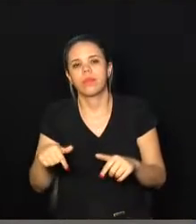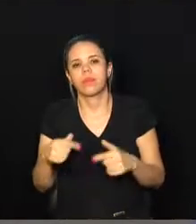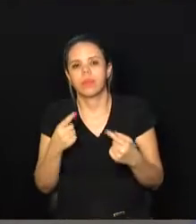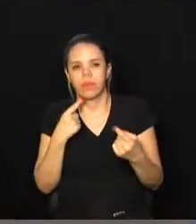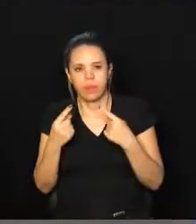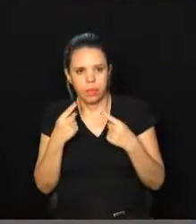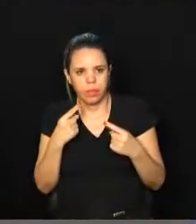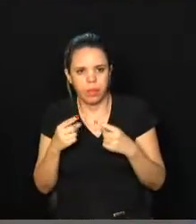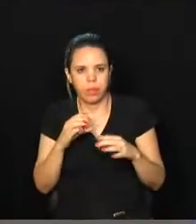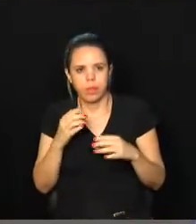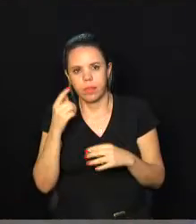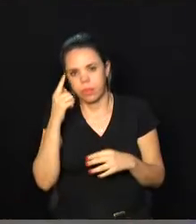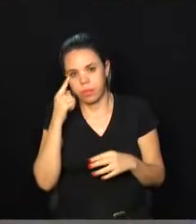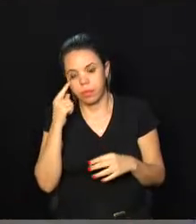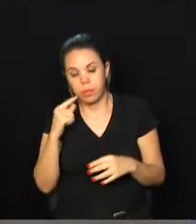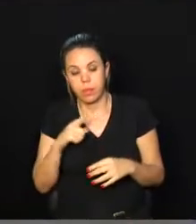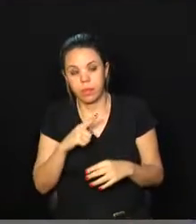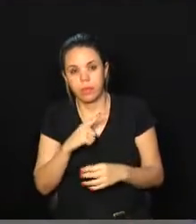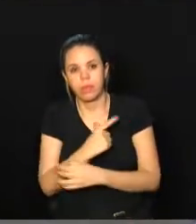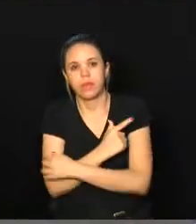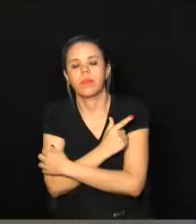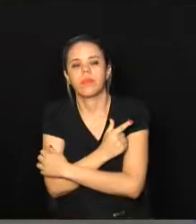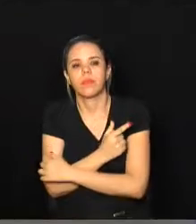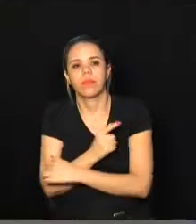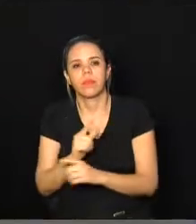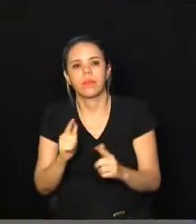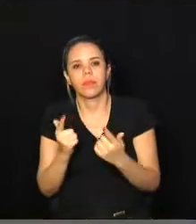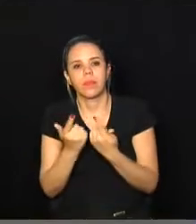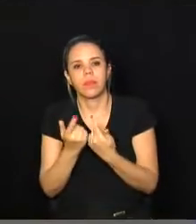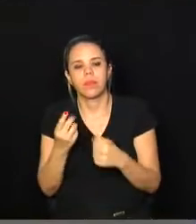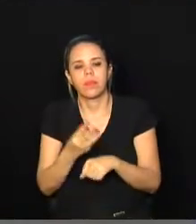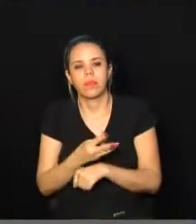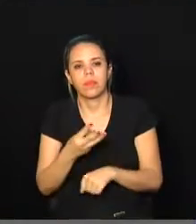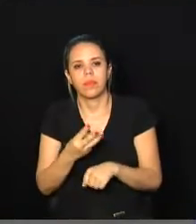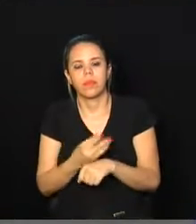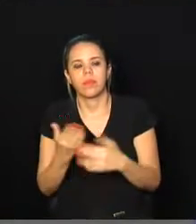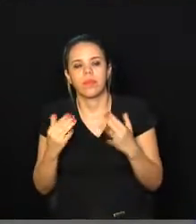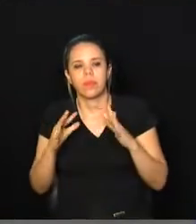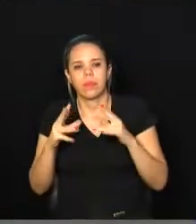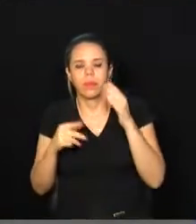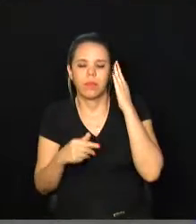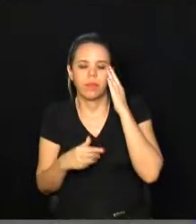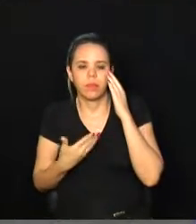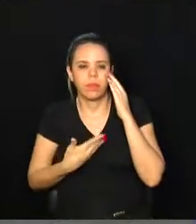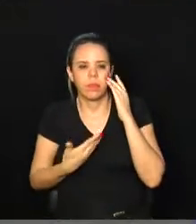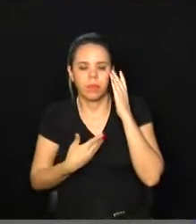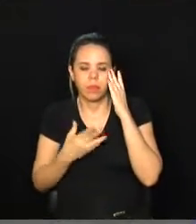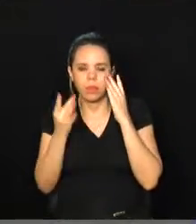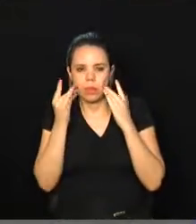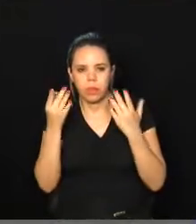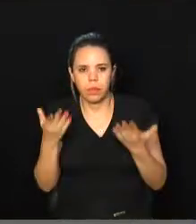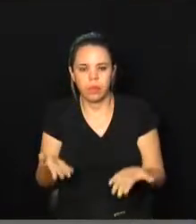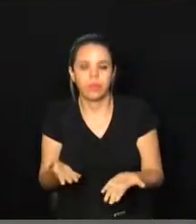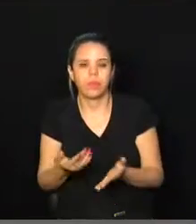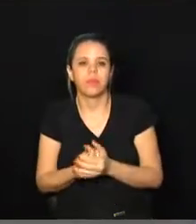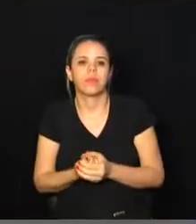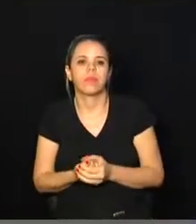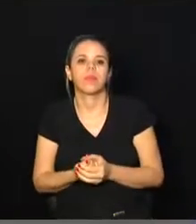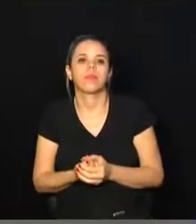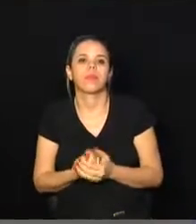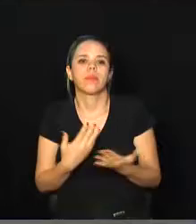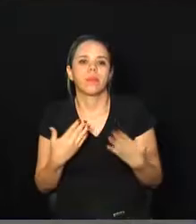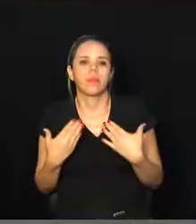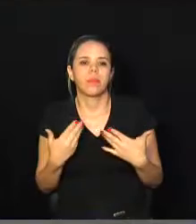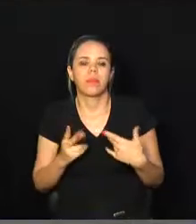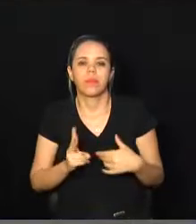diálogo, e nós temos aí nossos grupos de WhatsApp, onde todos os colegas aqui presentes